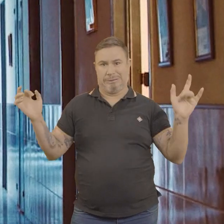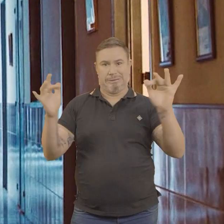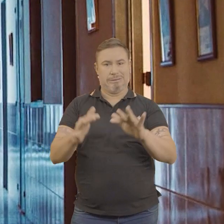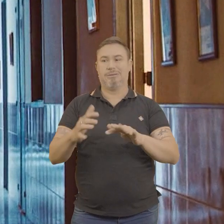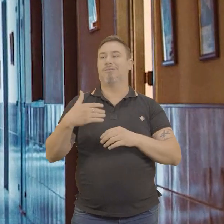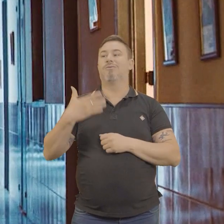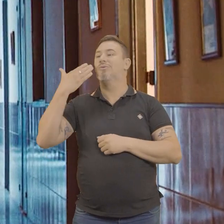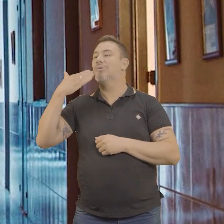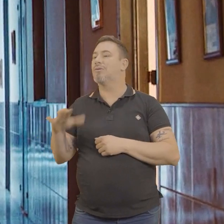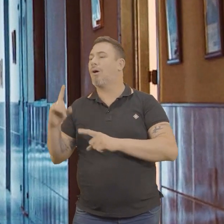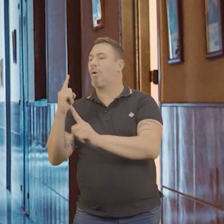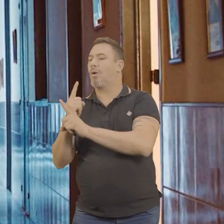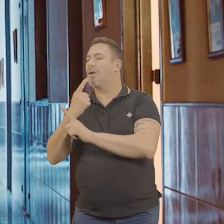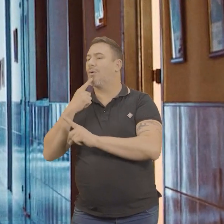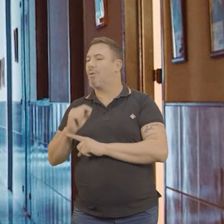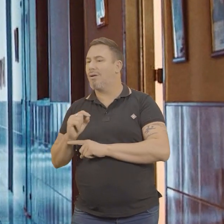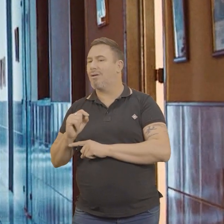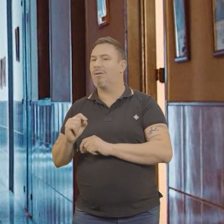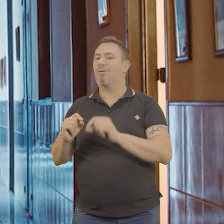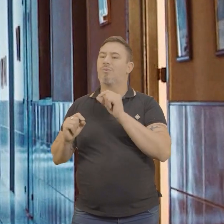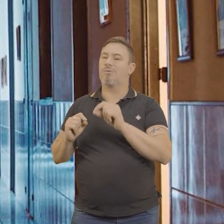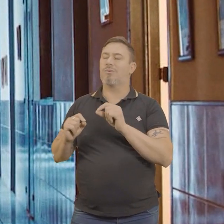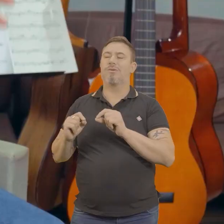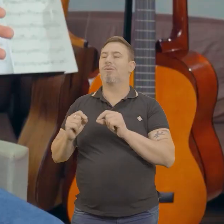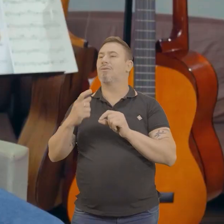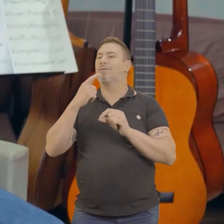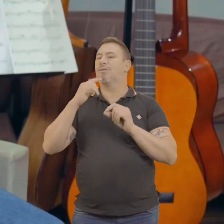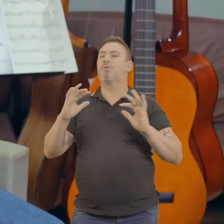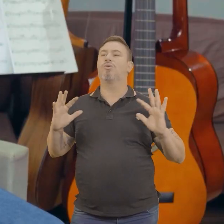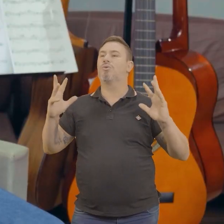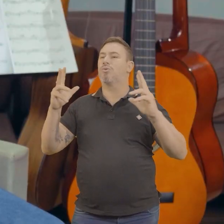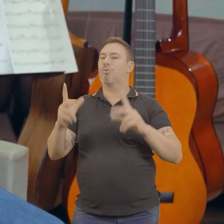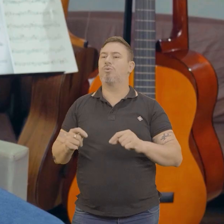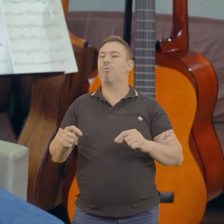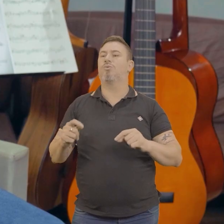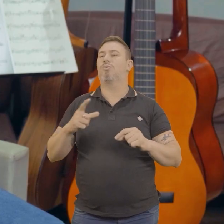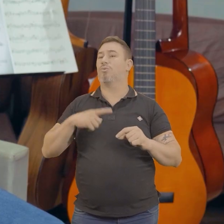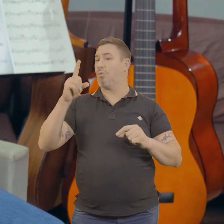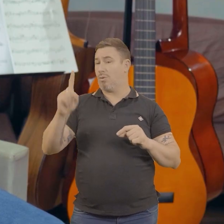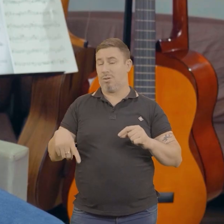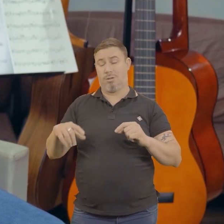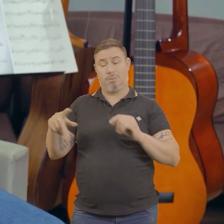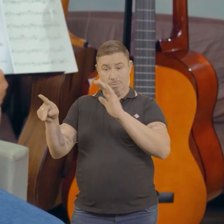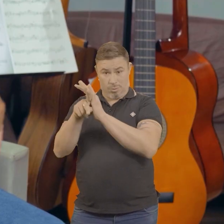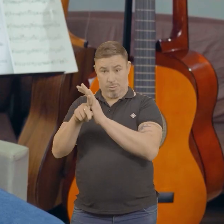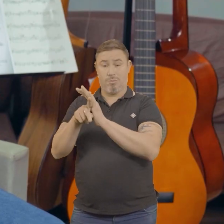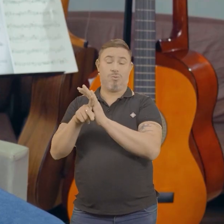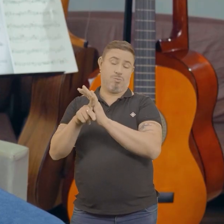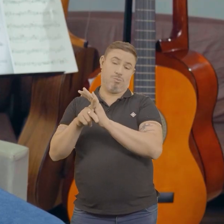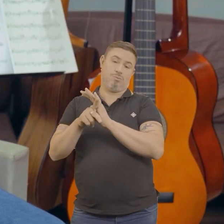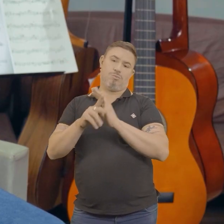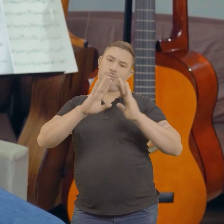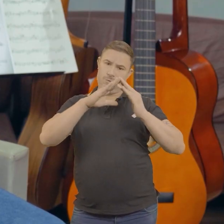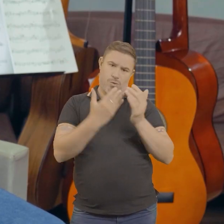gente não sabia identificar o que era. A princípio, tudo pertencia ao conservatório, e aí